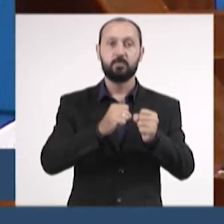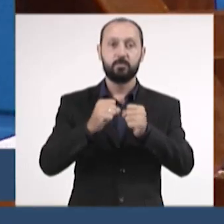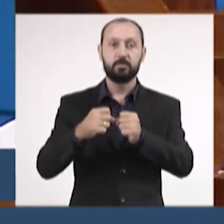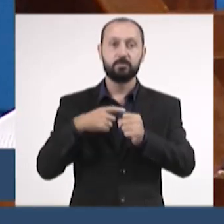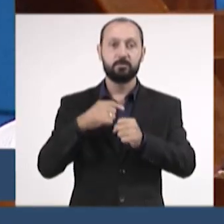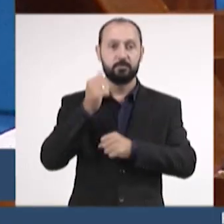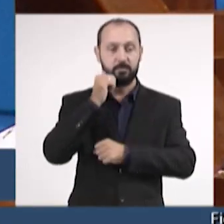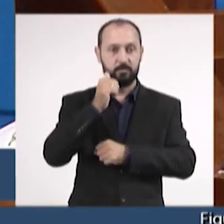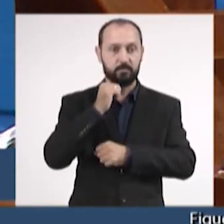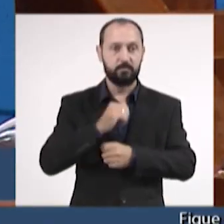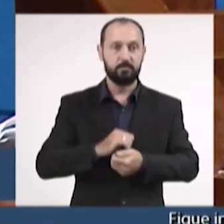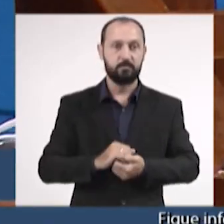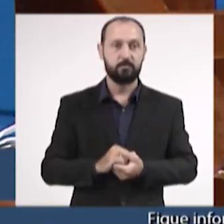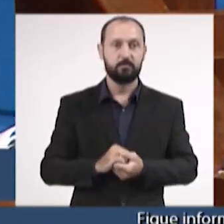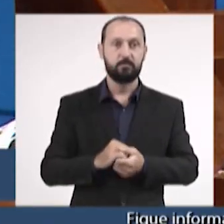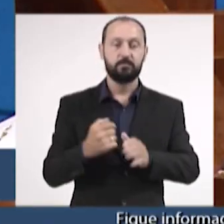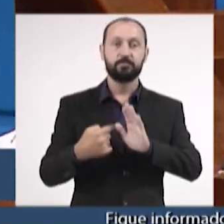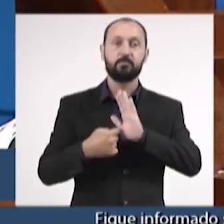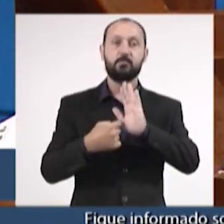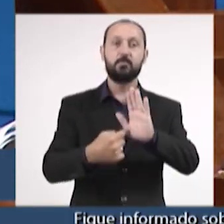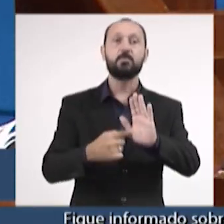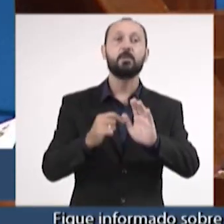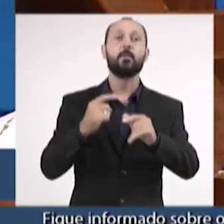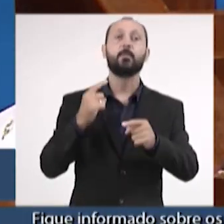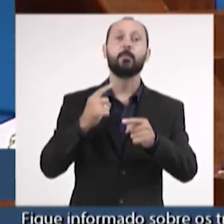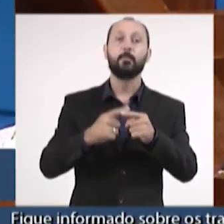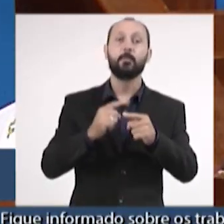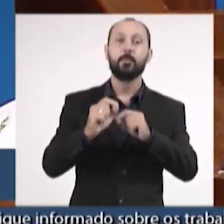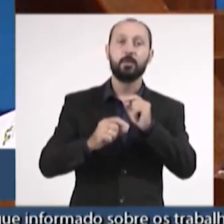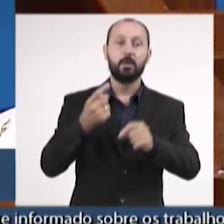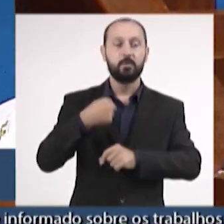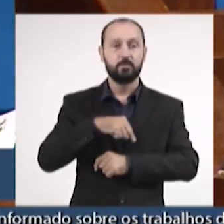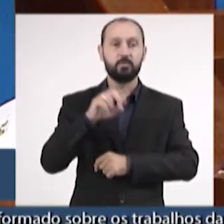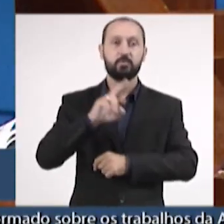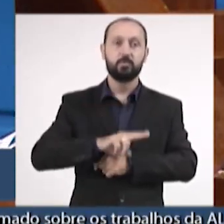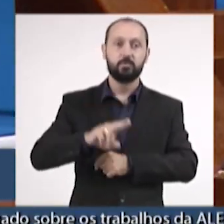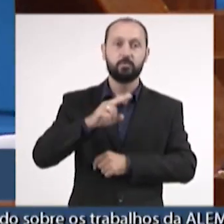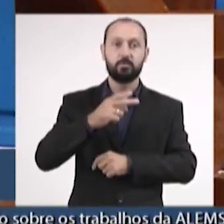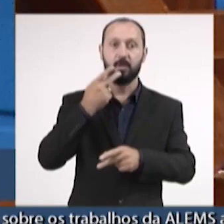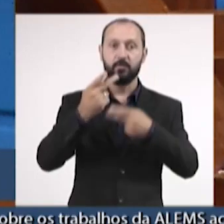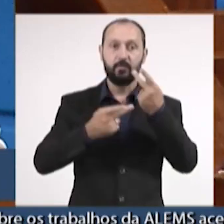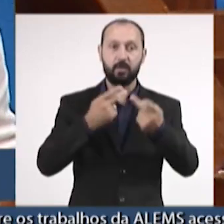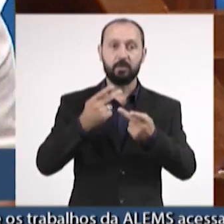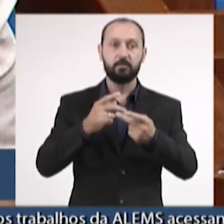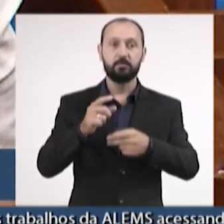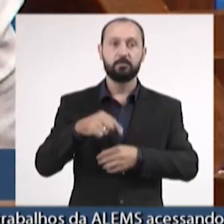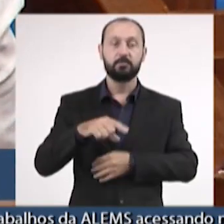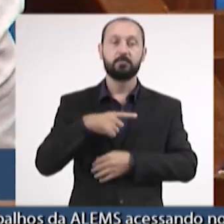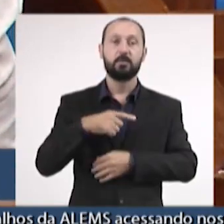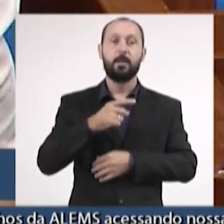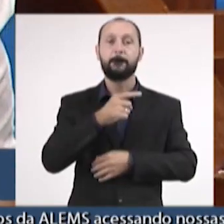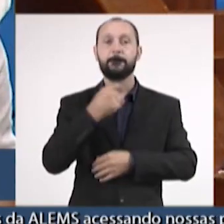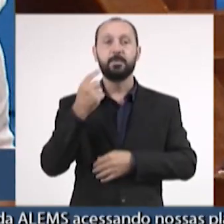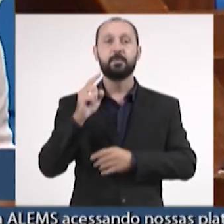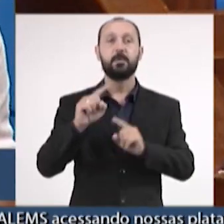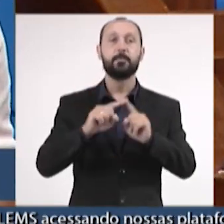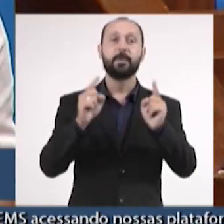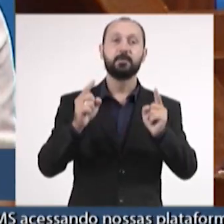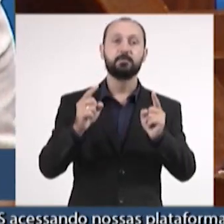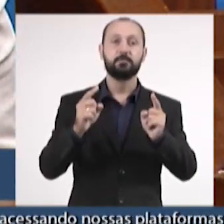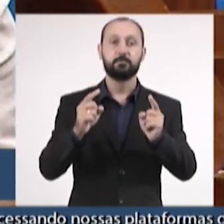das mulheres. Isso mostra o porquê a gente usa o discurso de que mas elas morreram, mas não